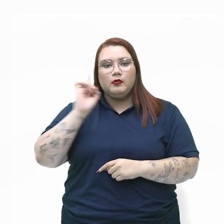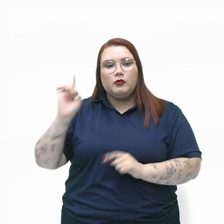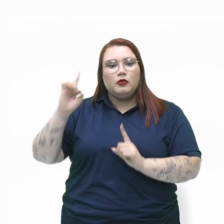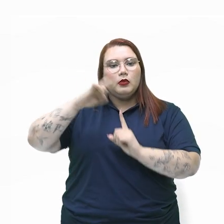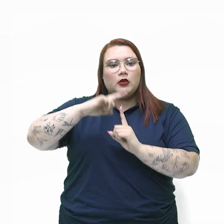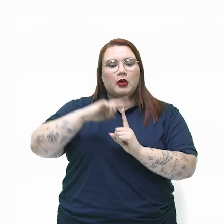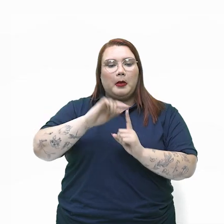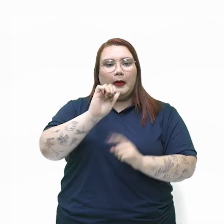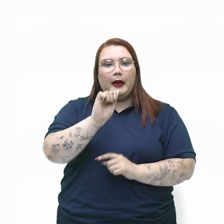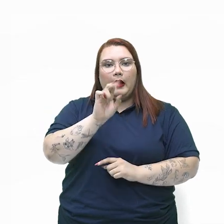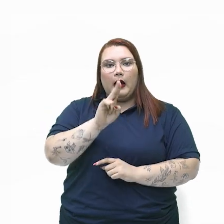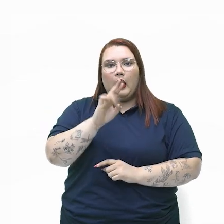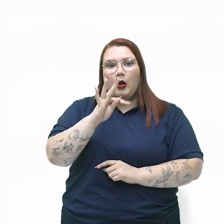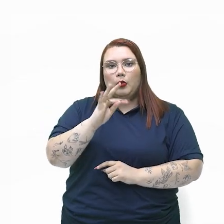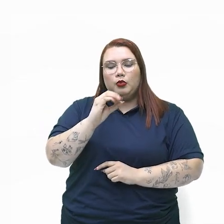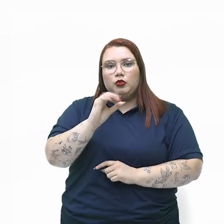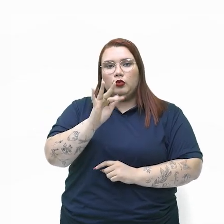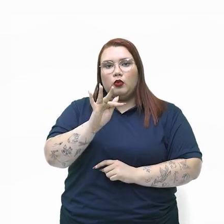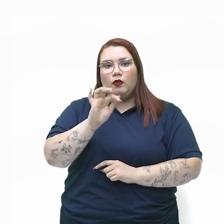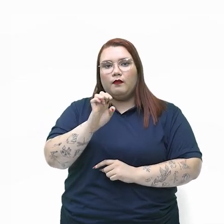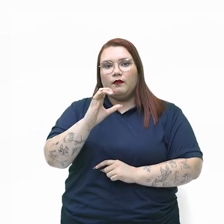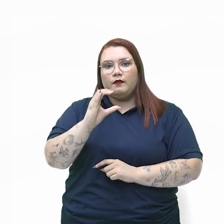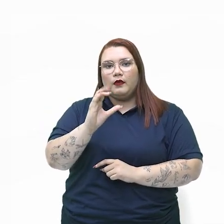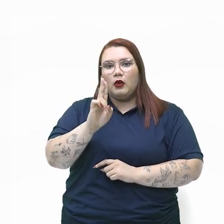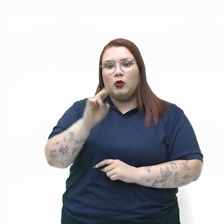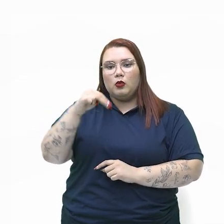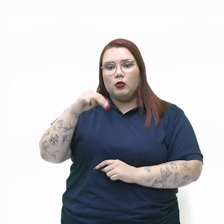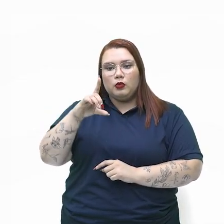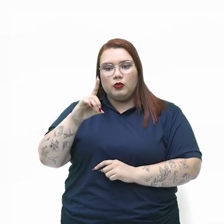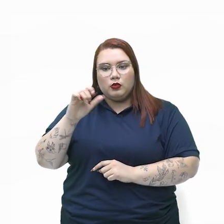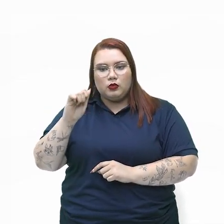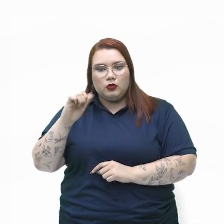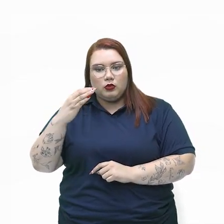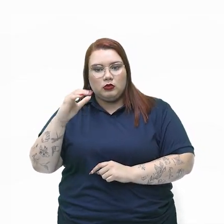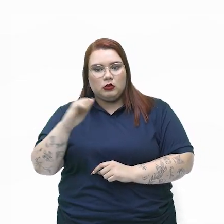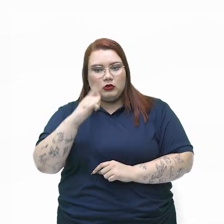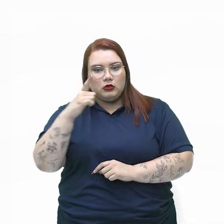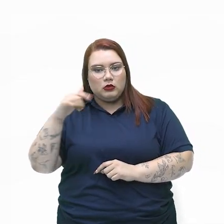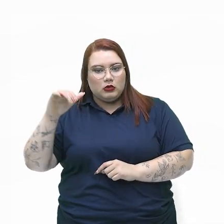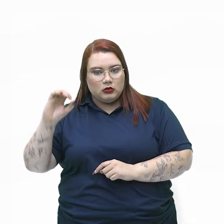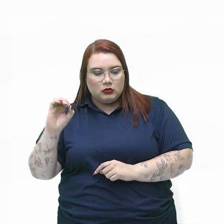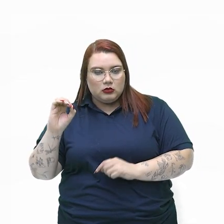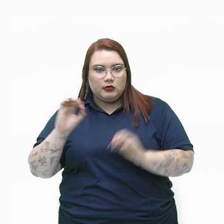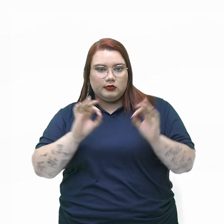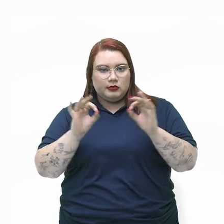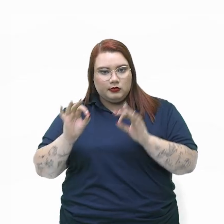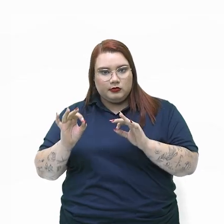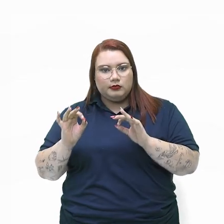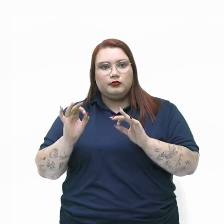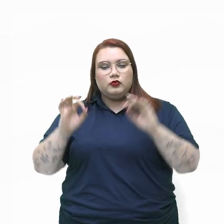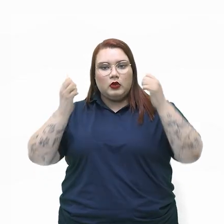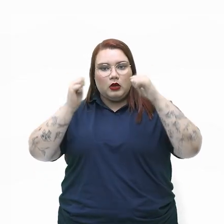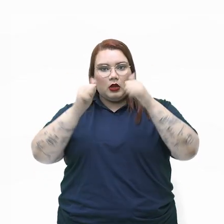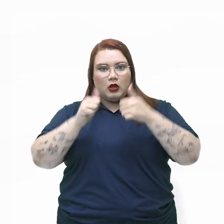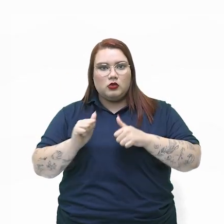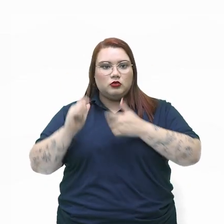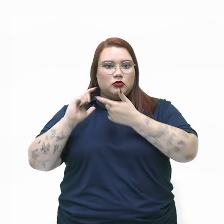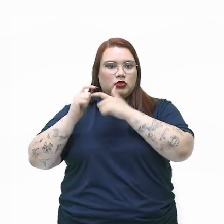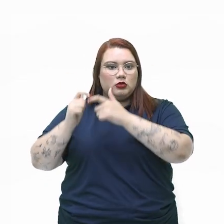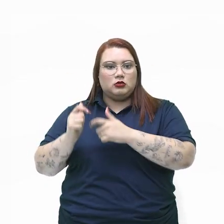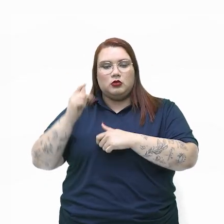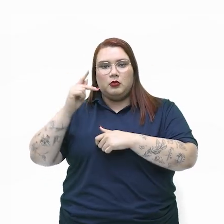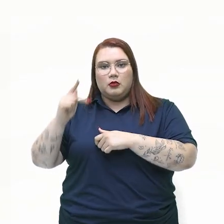de autofecundação. Então, né, a gente analisou até aqui a geração P, a geração